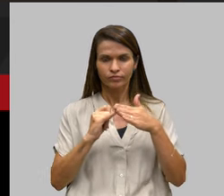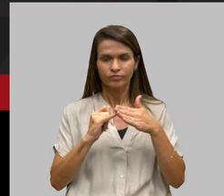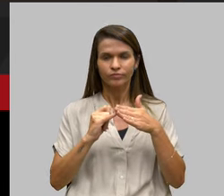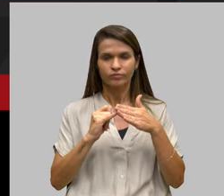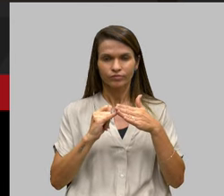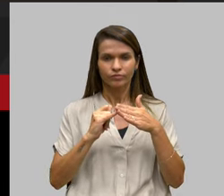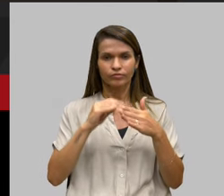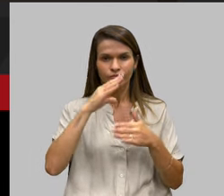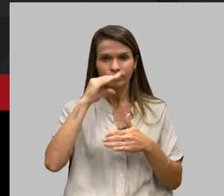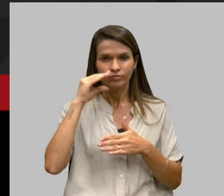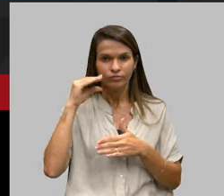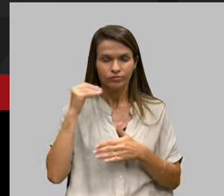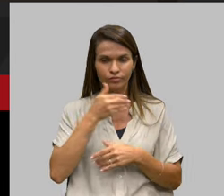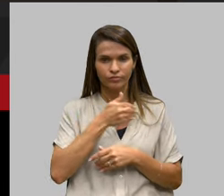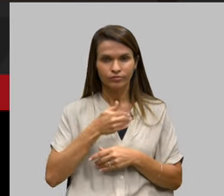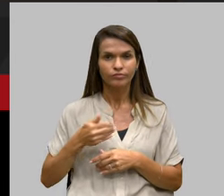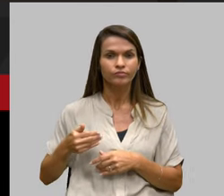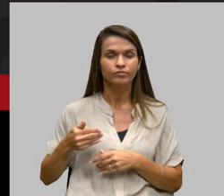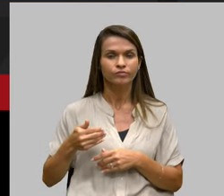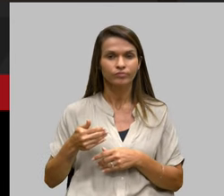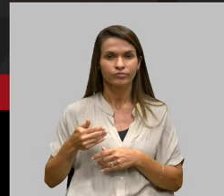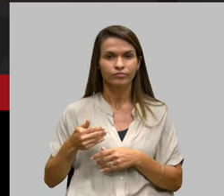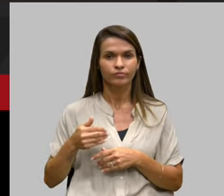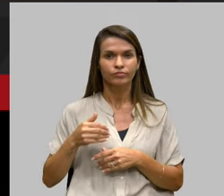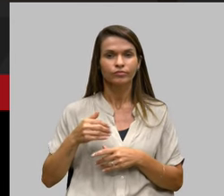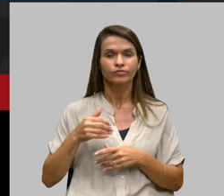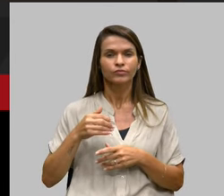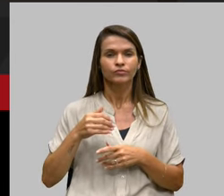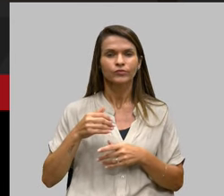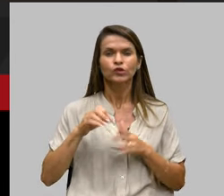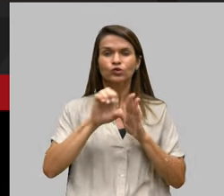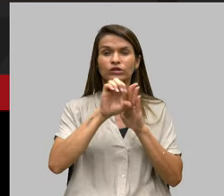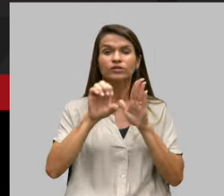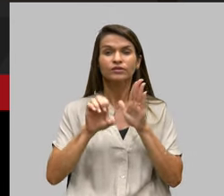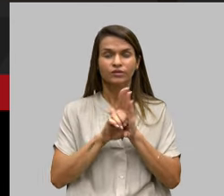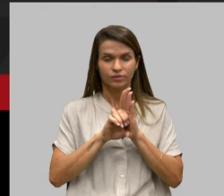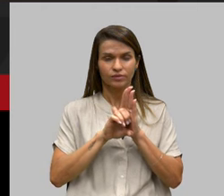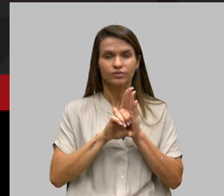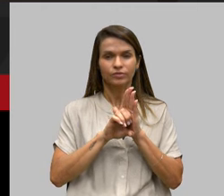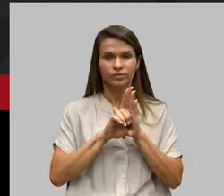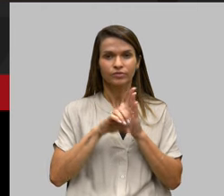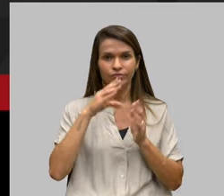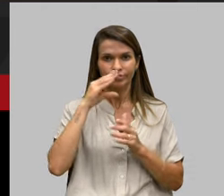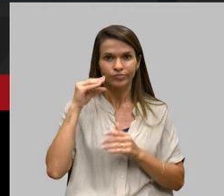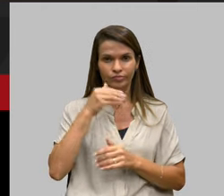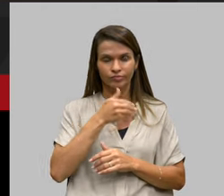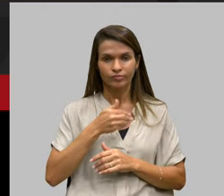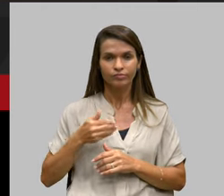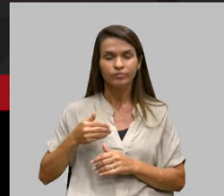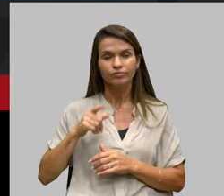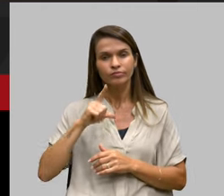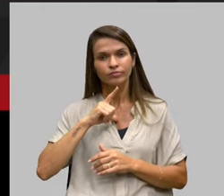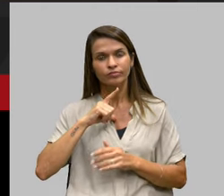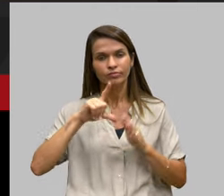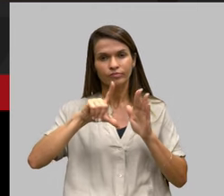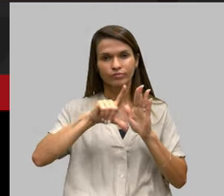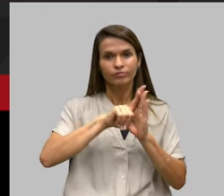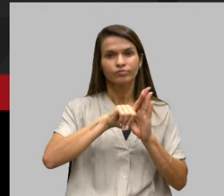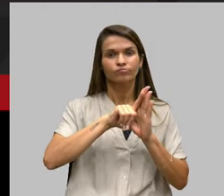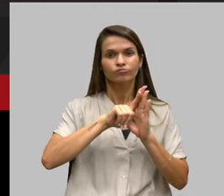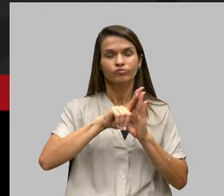Servidor Público não não estatuto do servidor público antes mesmo do estatuto do servidor público nós tivemos a lei que